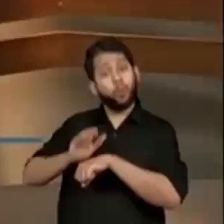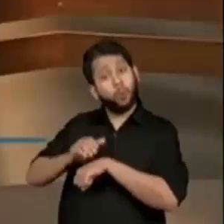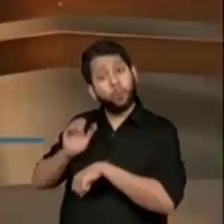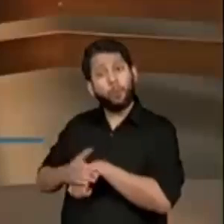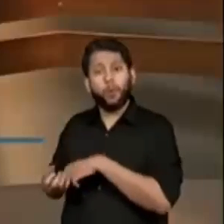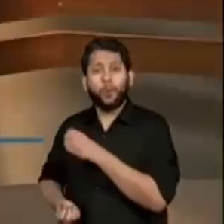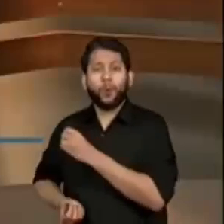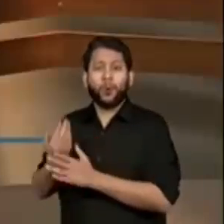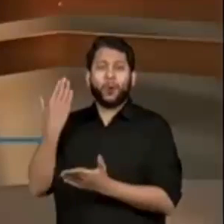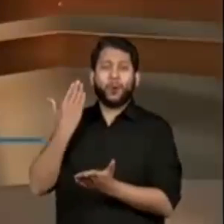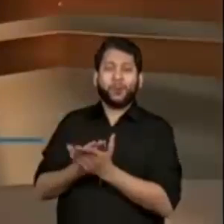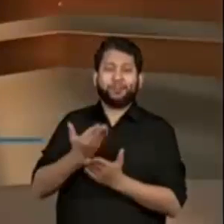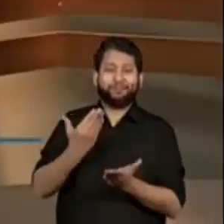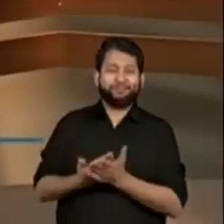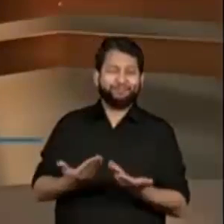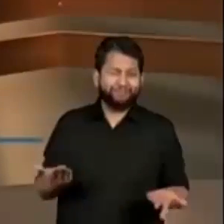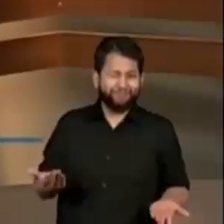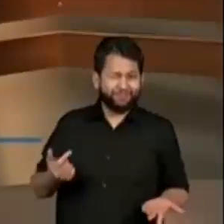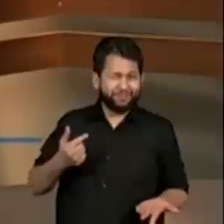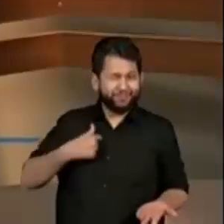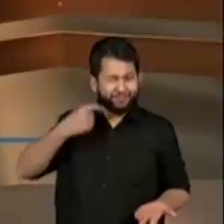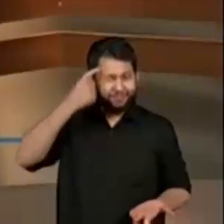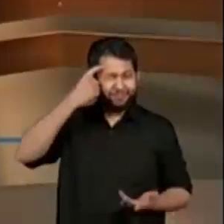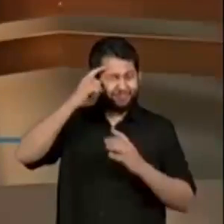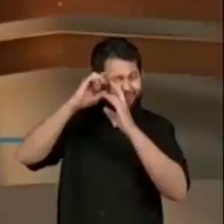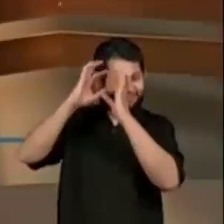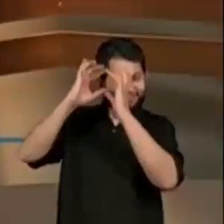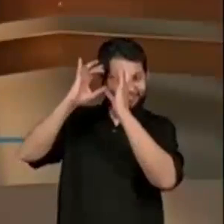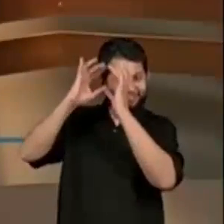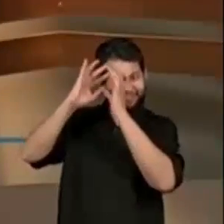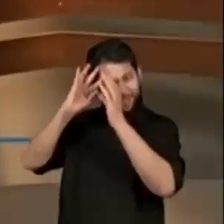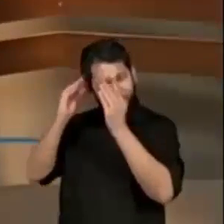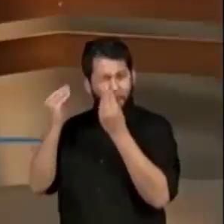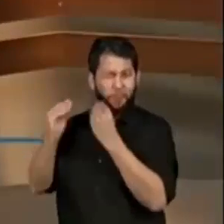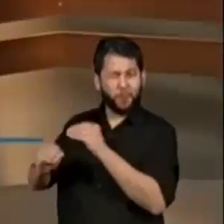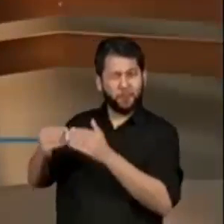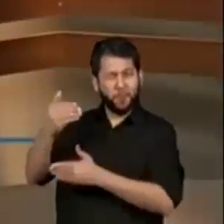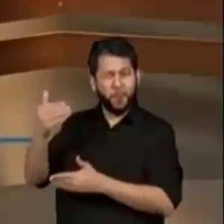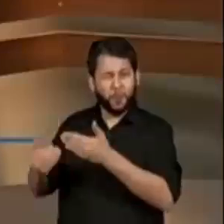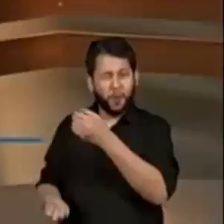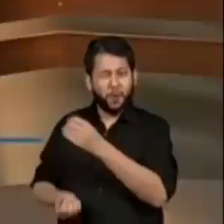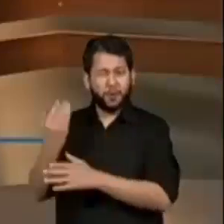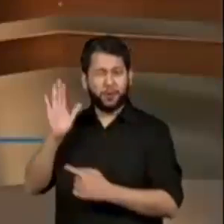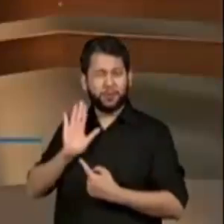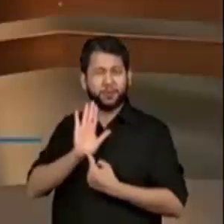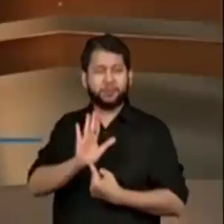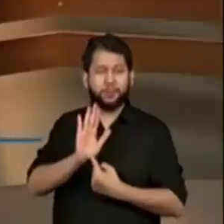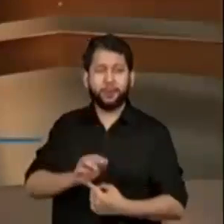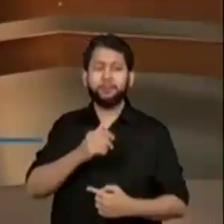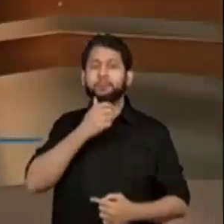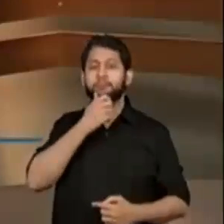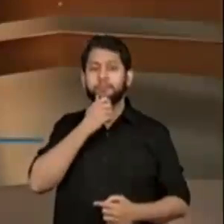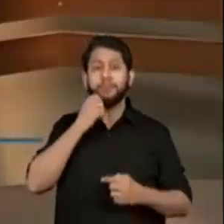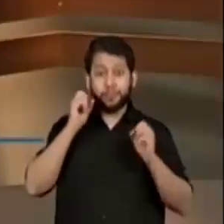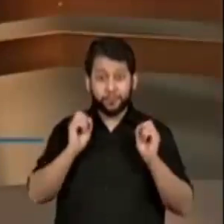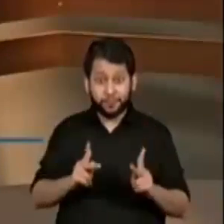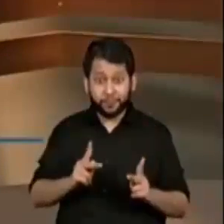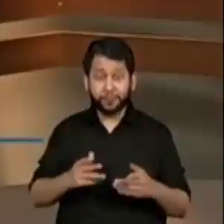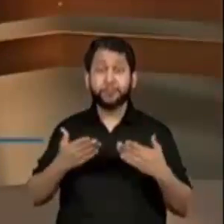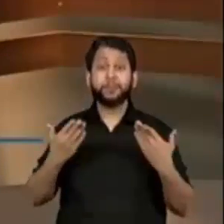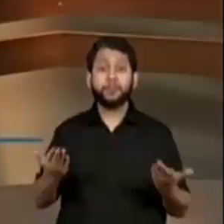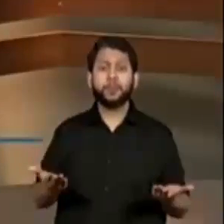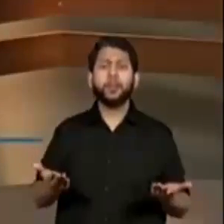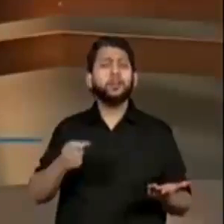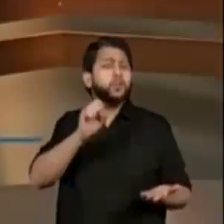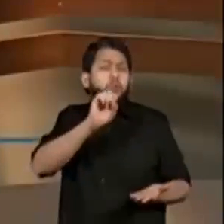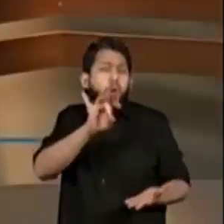si, foi tudo bolado pela professora Aline. Fechou? Então acompanhe a aula, preste atenção, pare um momentinho agora e me ouça, que eu tenho certeza que